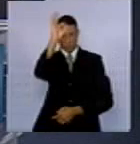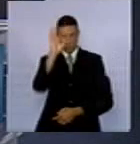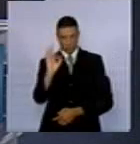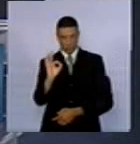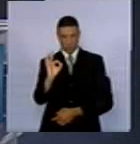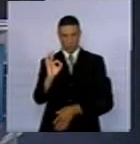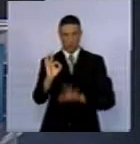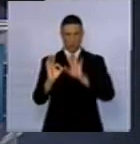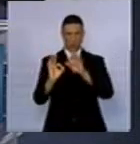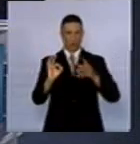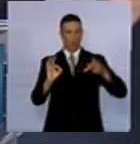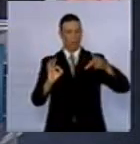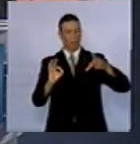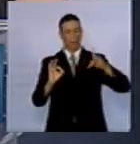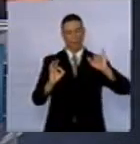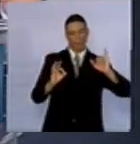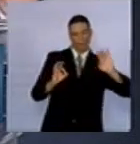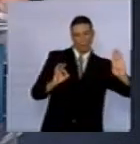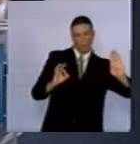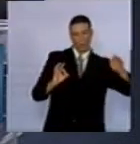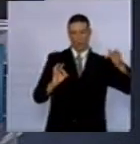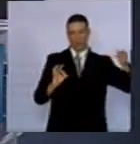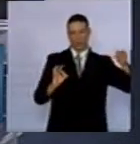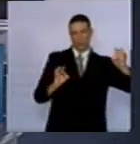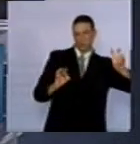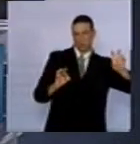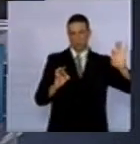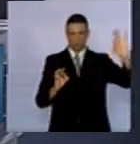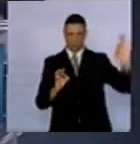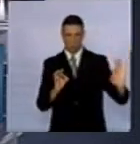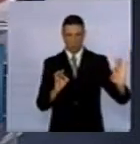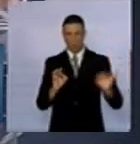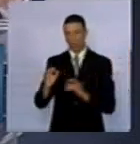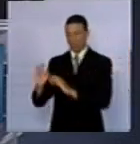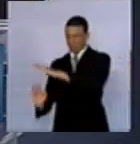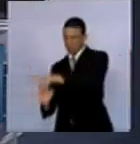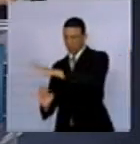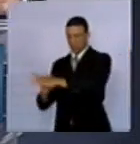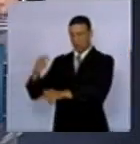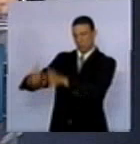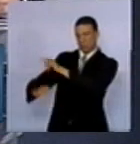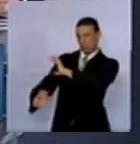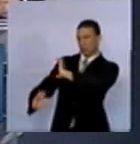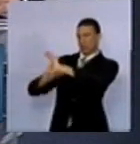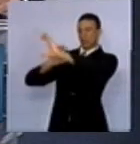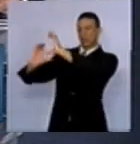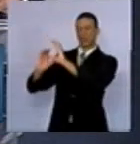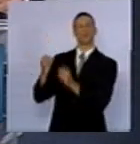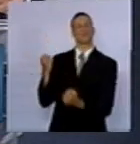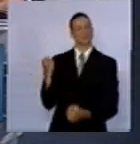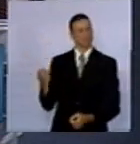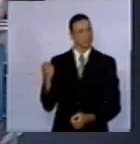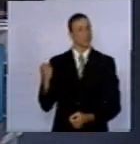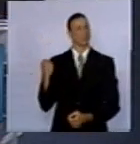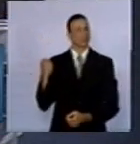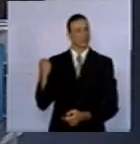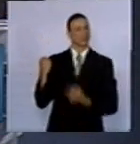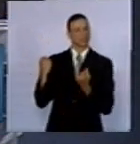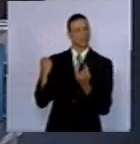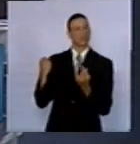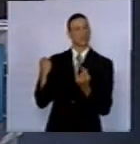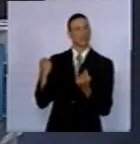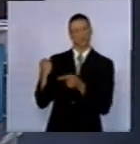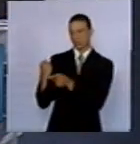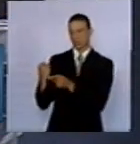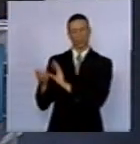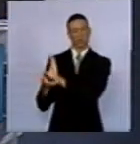cerca de 6 7% do PIB 5% tá na mão das empresas de telecomunicação ou seja Elas têm o poder econômico porque elas